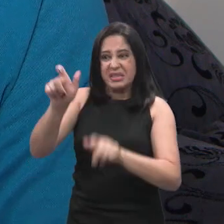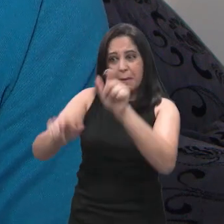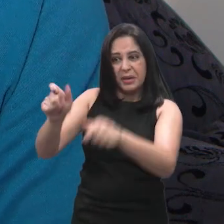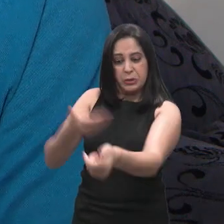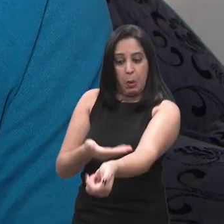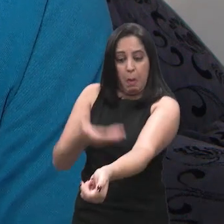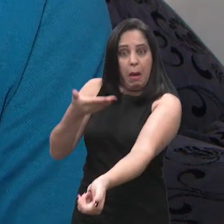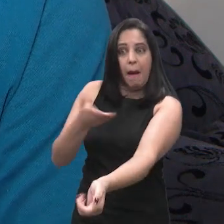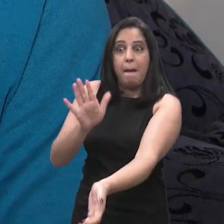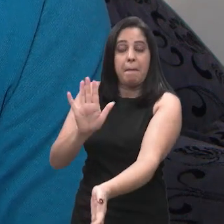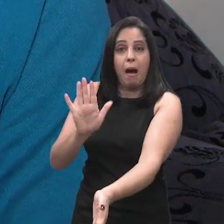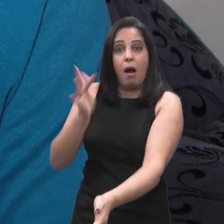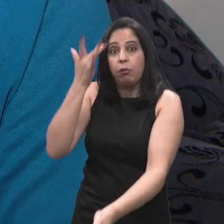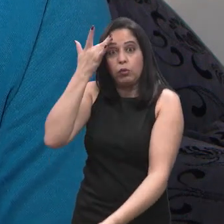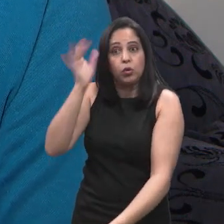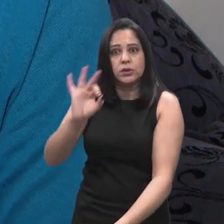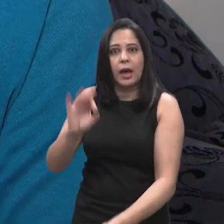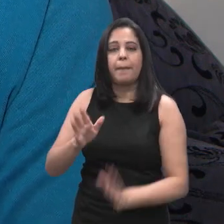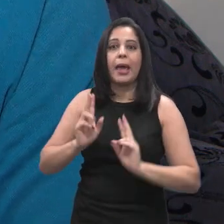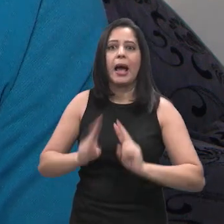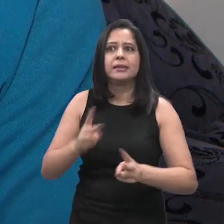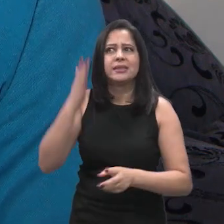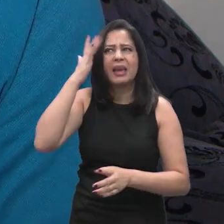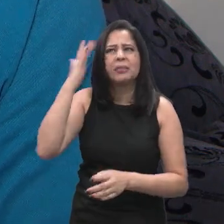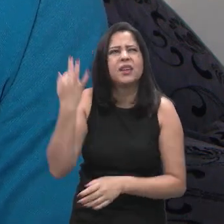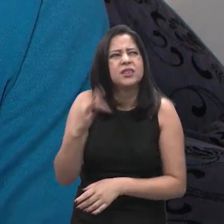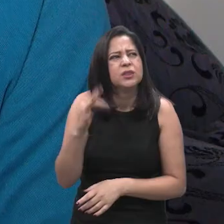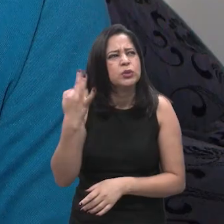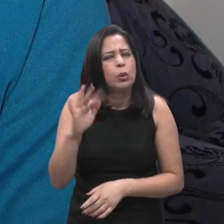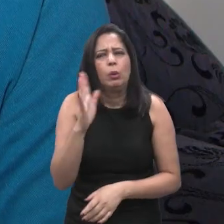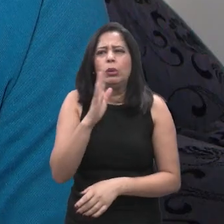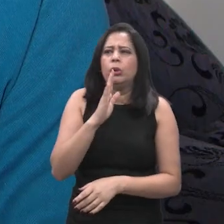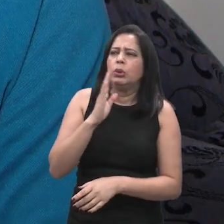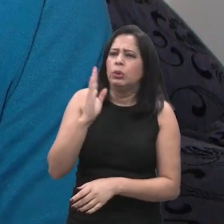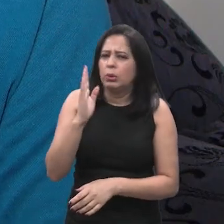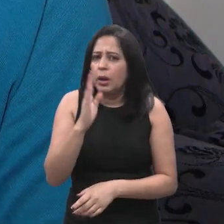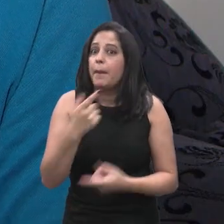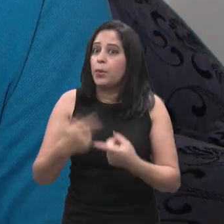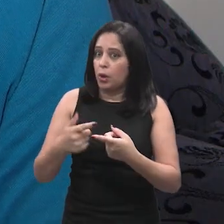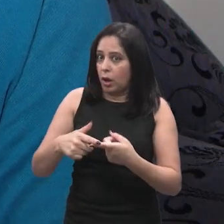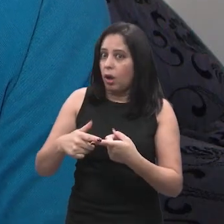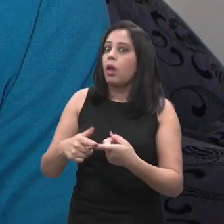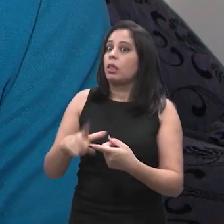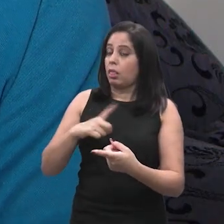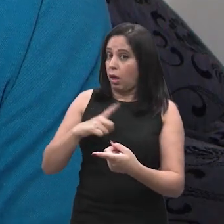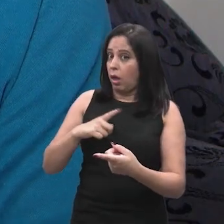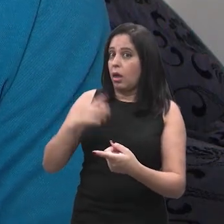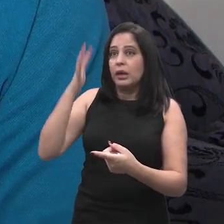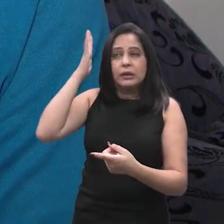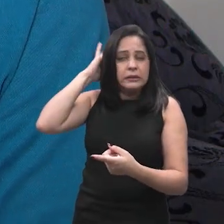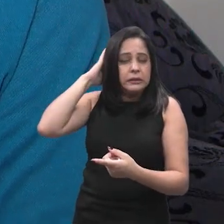cabeça, que a pressão alta tem esse problema, dor de cabeça, dor